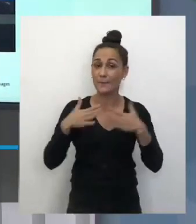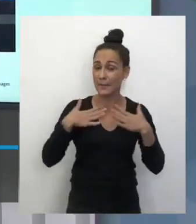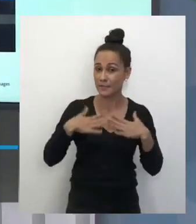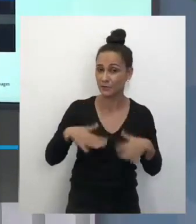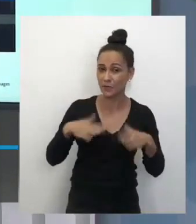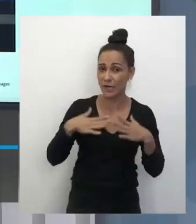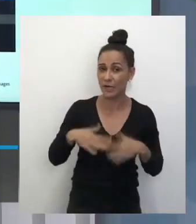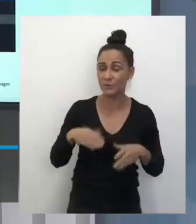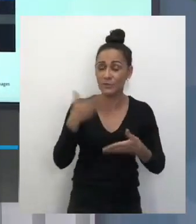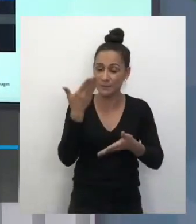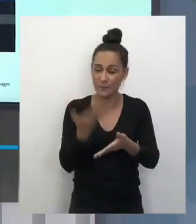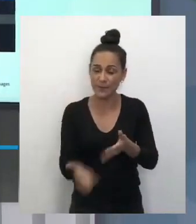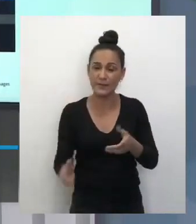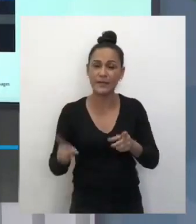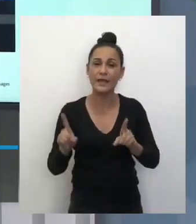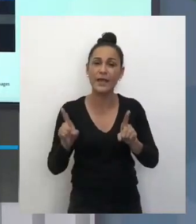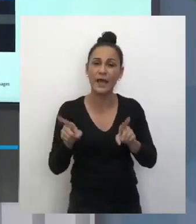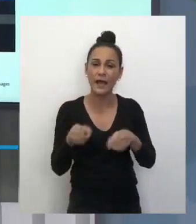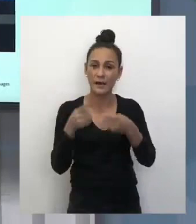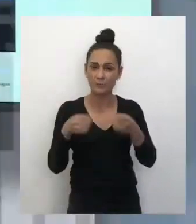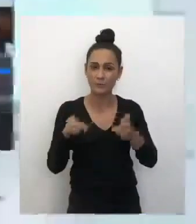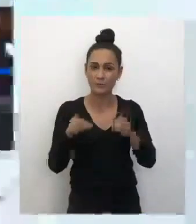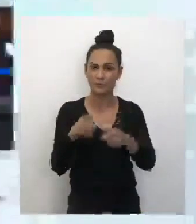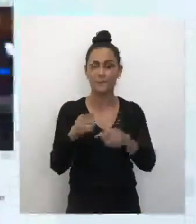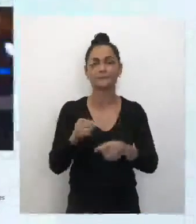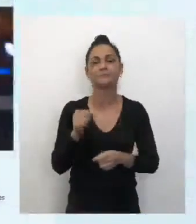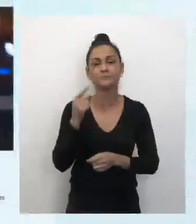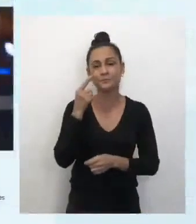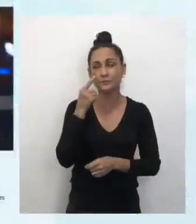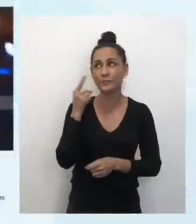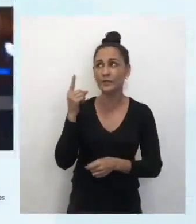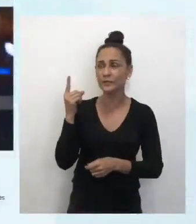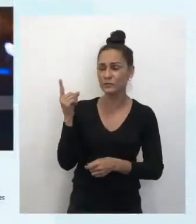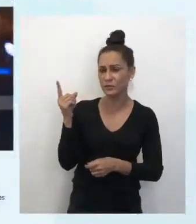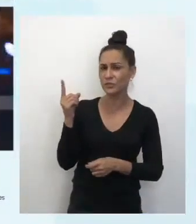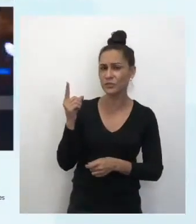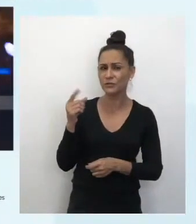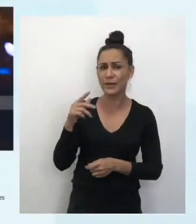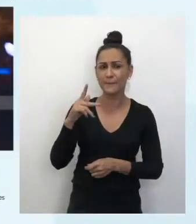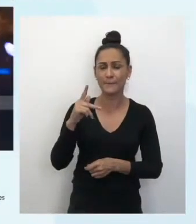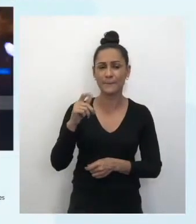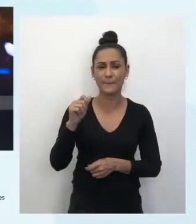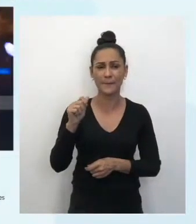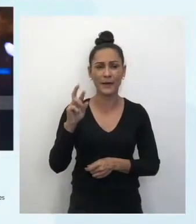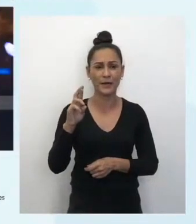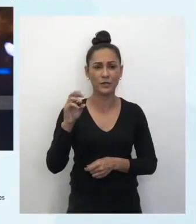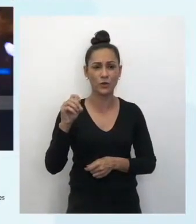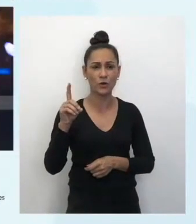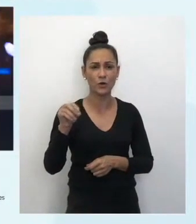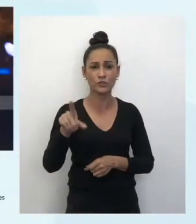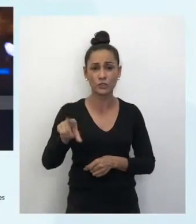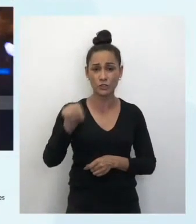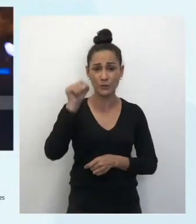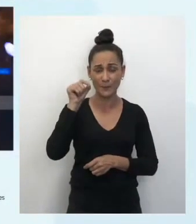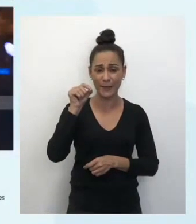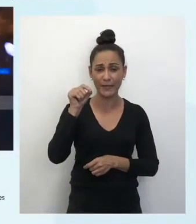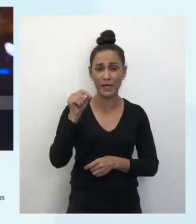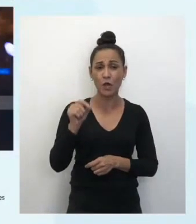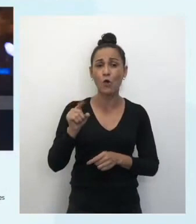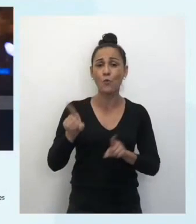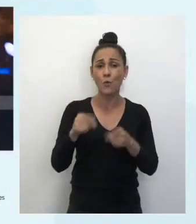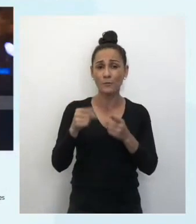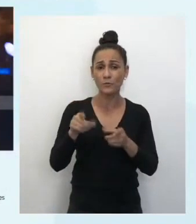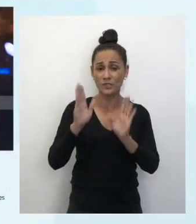muito importante, tá bom? E quando a gente vê a paródia, né? A paródia, como eu expliquei antes, você pega uma peça consagrada, né? Uma